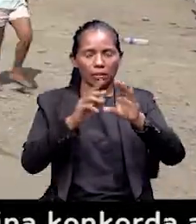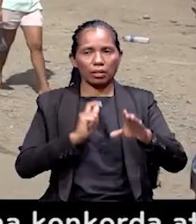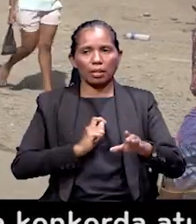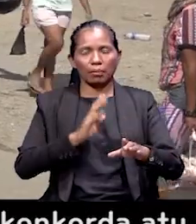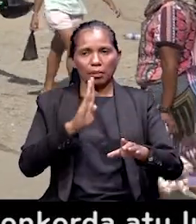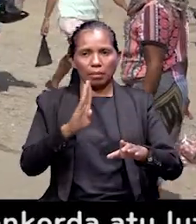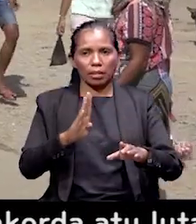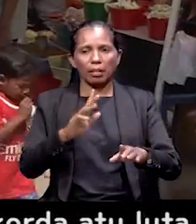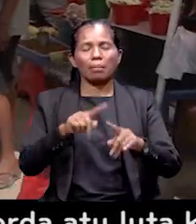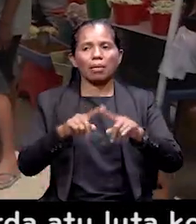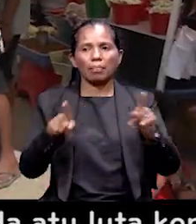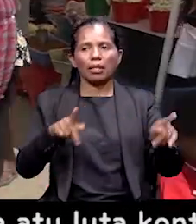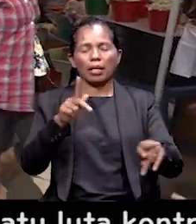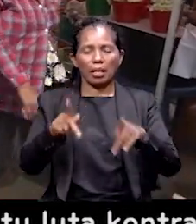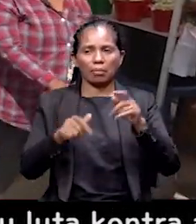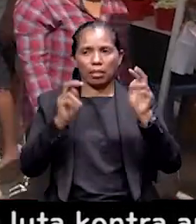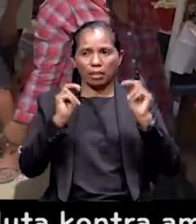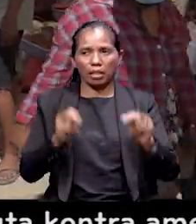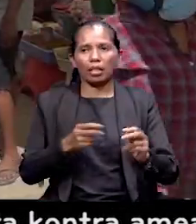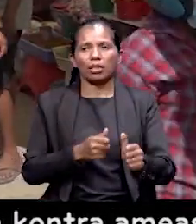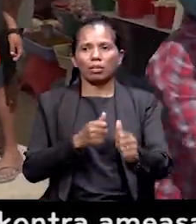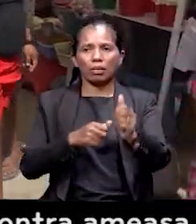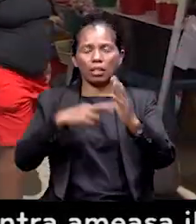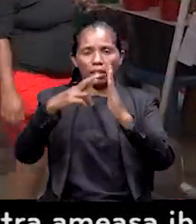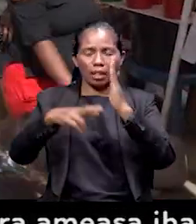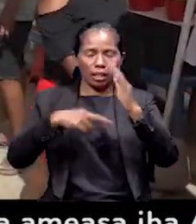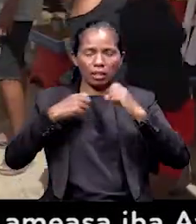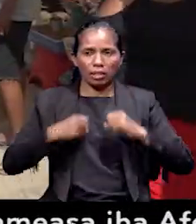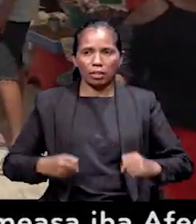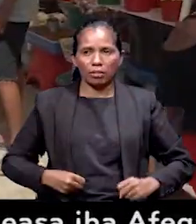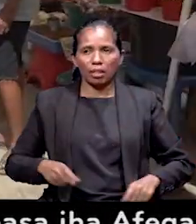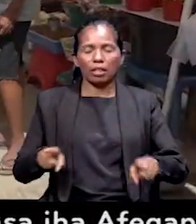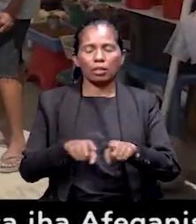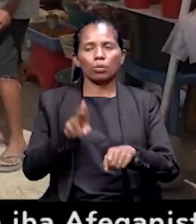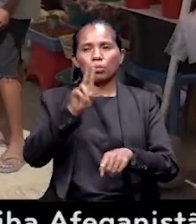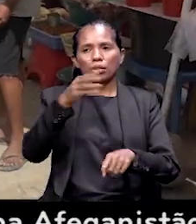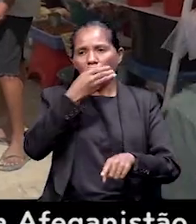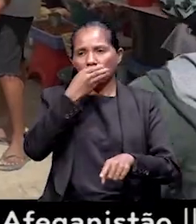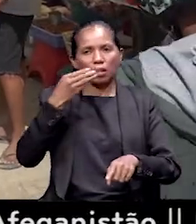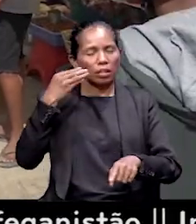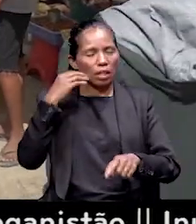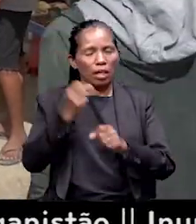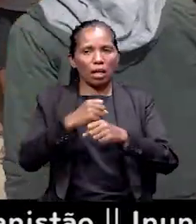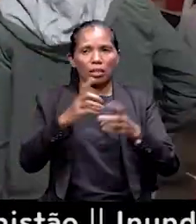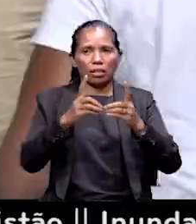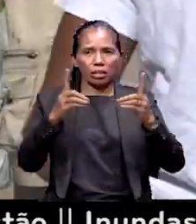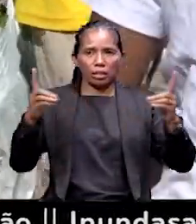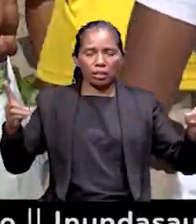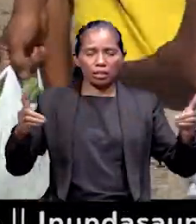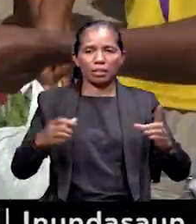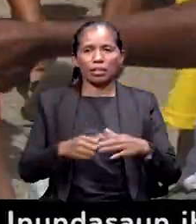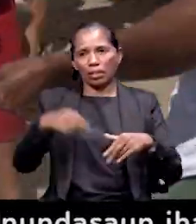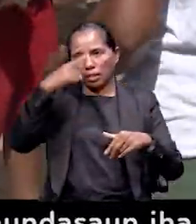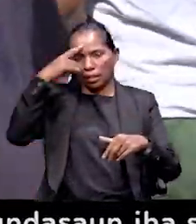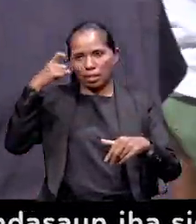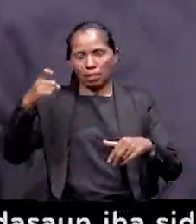mai be komunidade tengke kumpri protokolu saudinian. Hanesan uza maskra no halo distansia sosial. Tamba